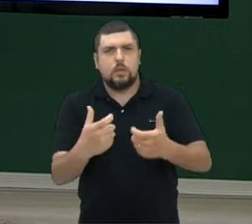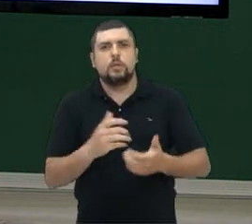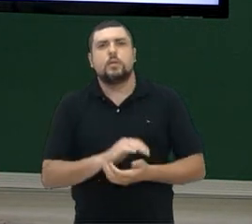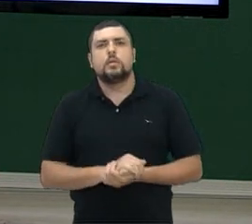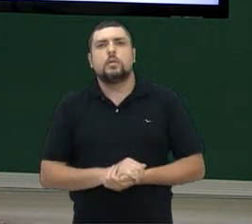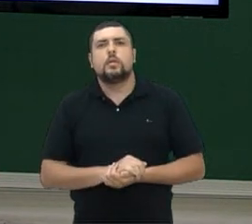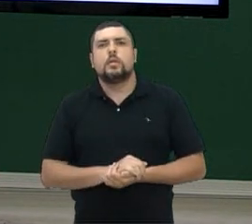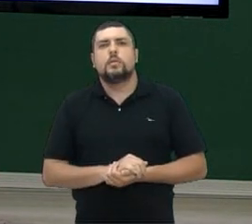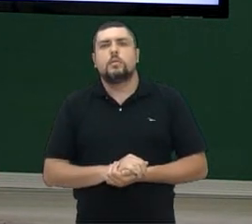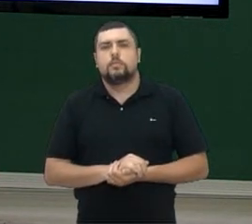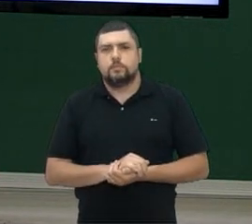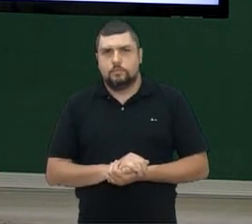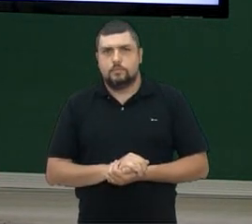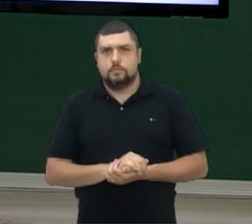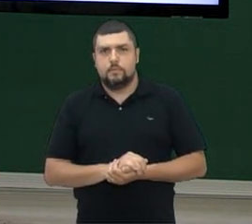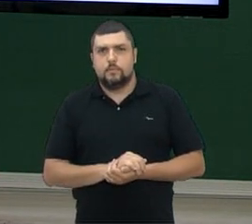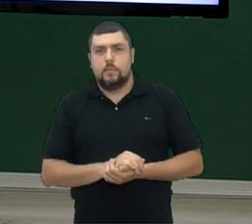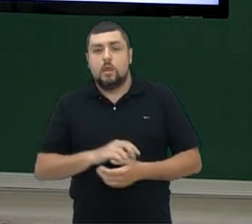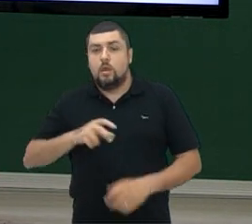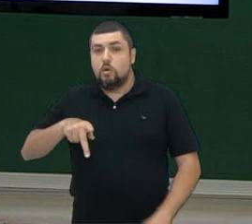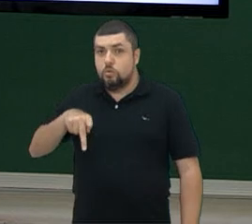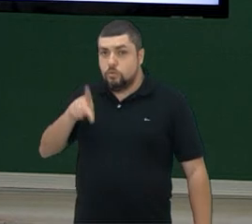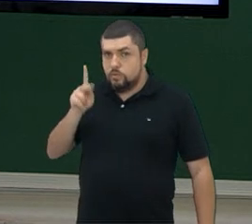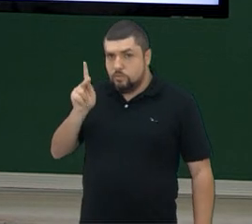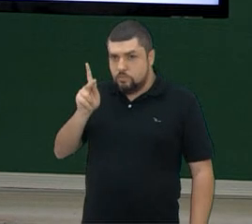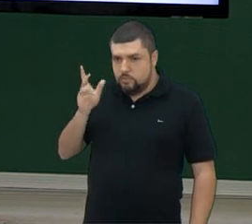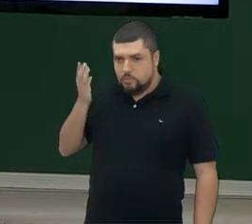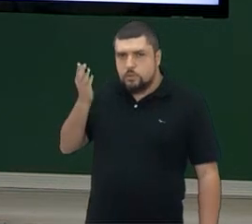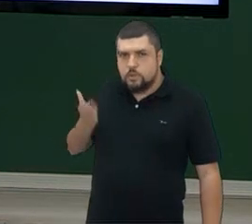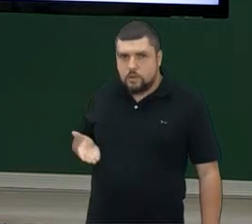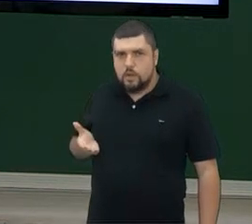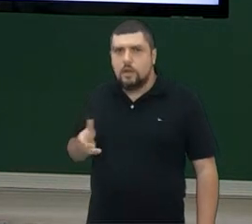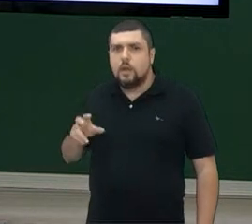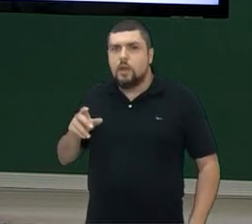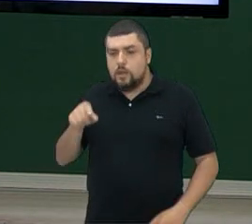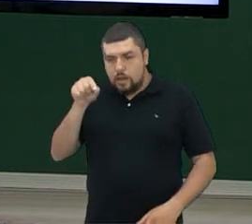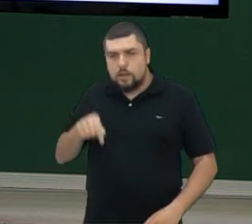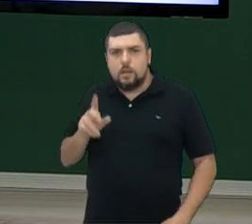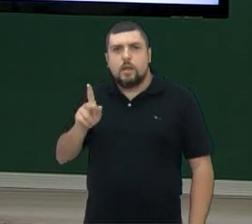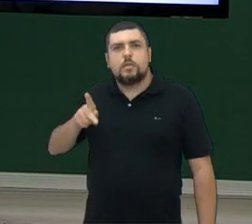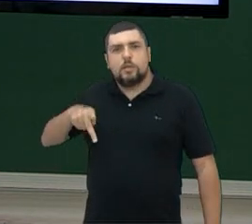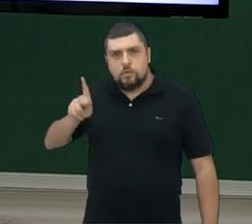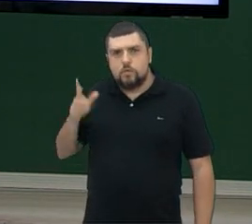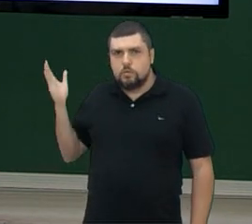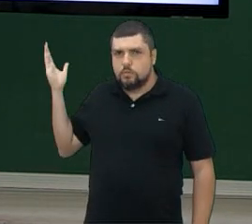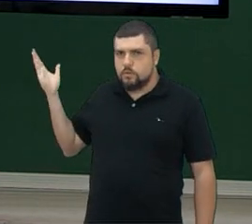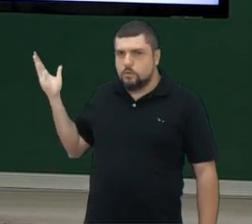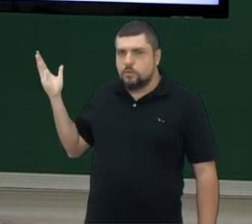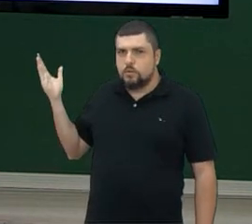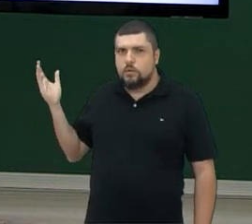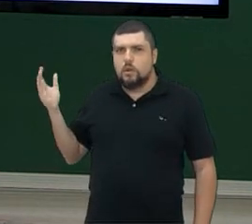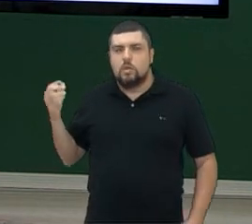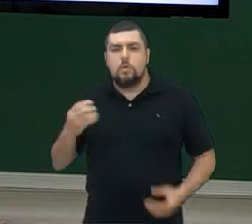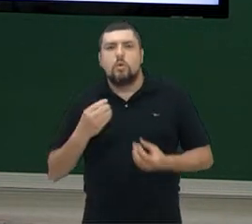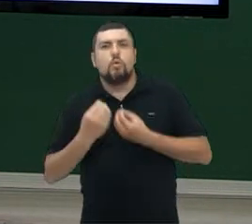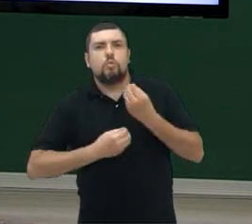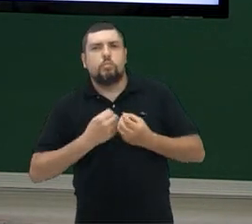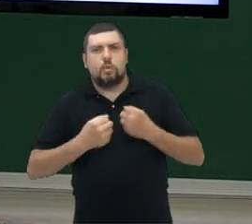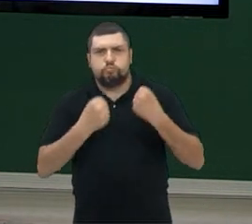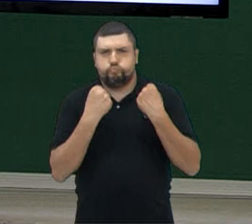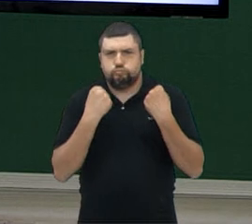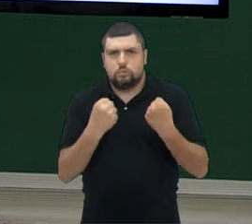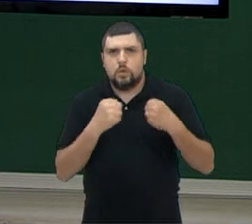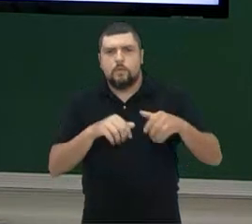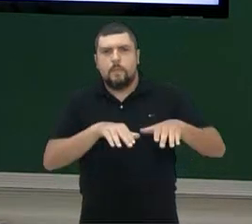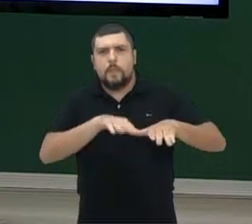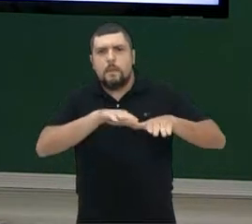deuses. Os cuxitas, esse que é um deus cuxita, os cuxitas eram extremamente militarizados, né? Davam